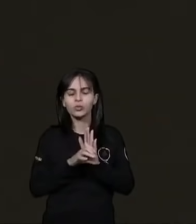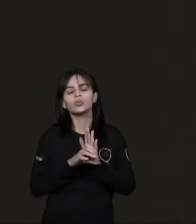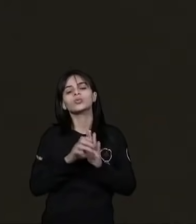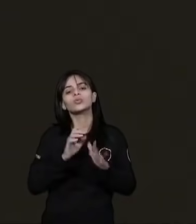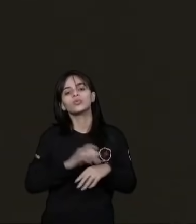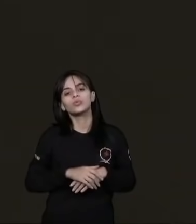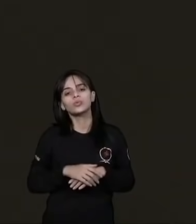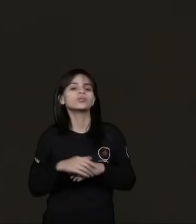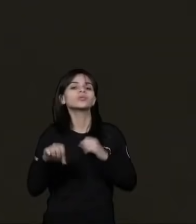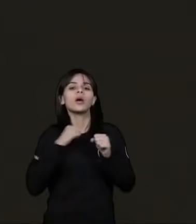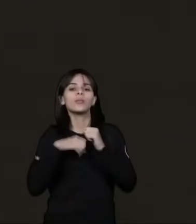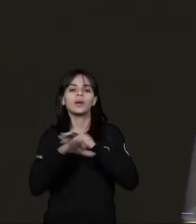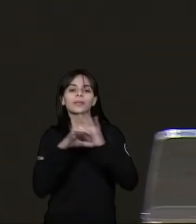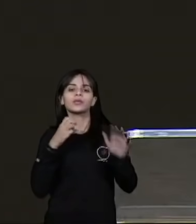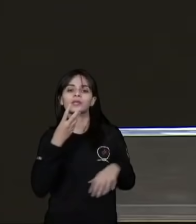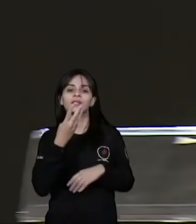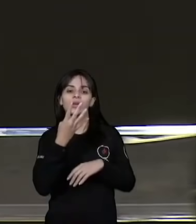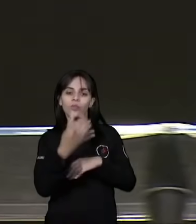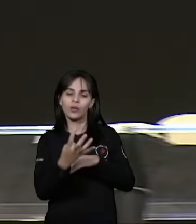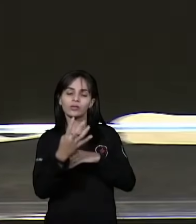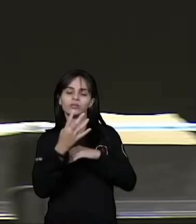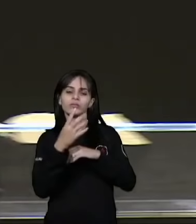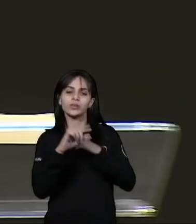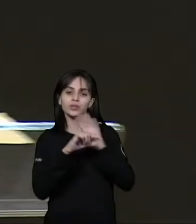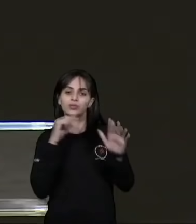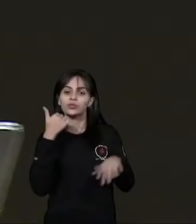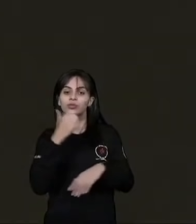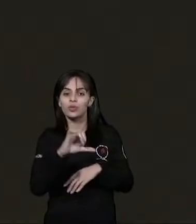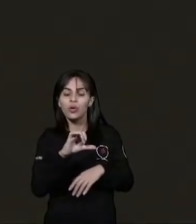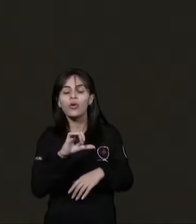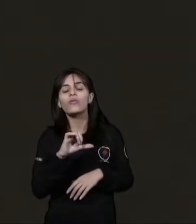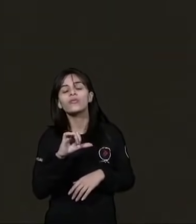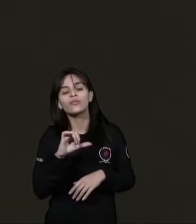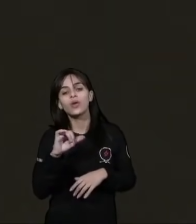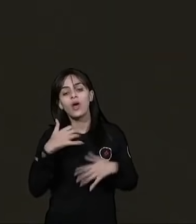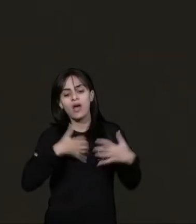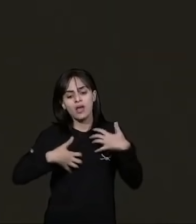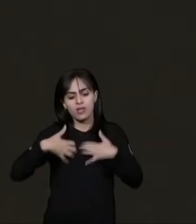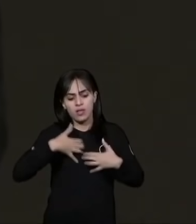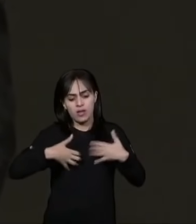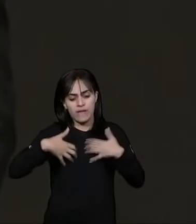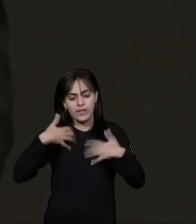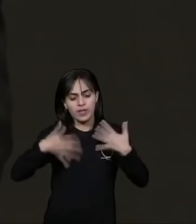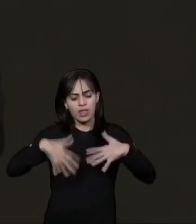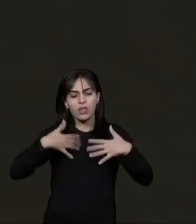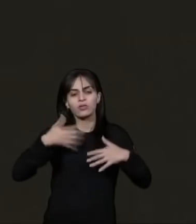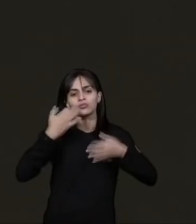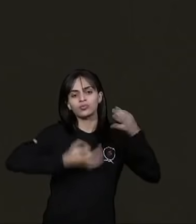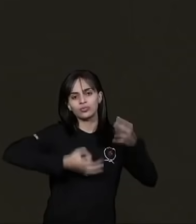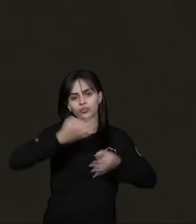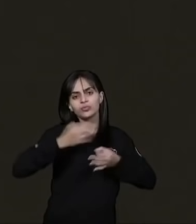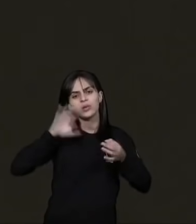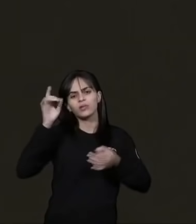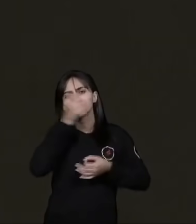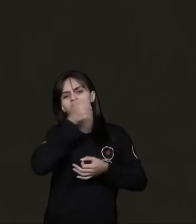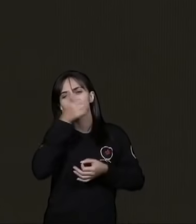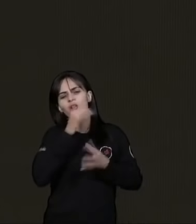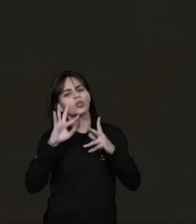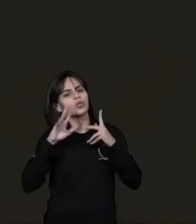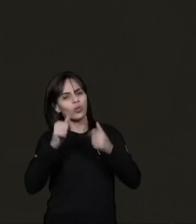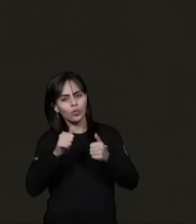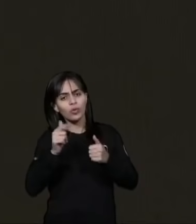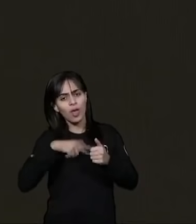Versículo 19 dias que muitas são as aflições do Justo mas o senhor o livra de todos os